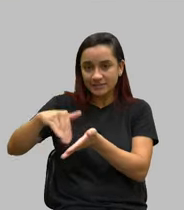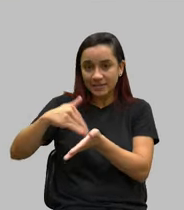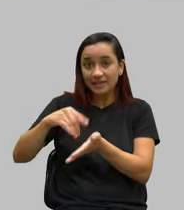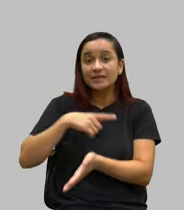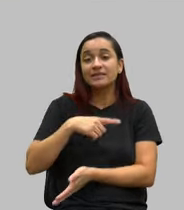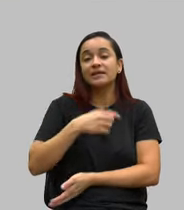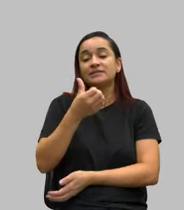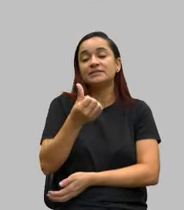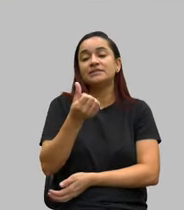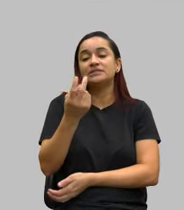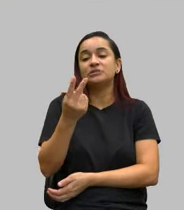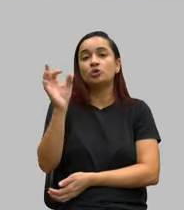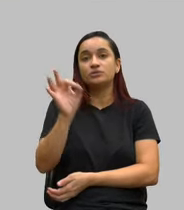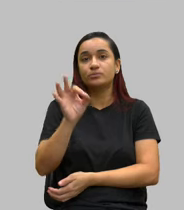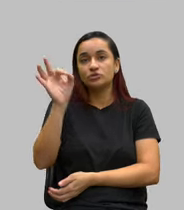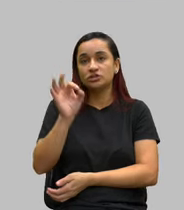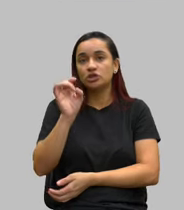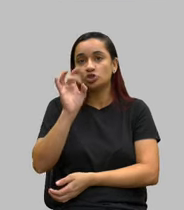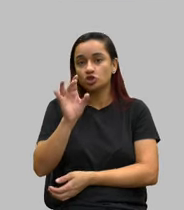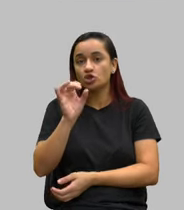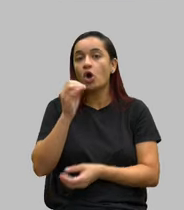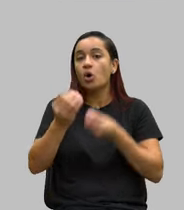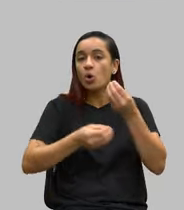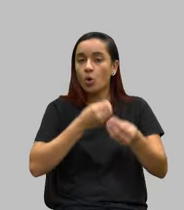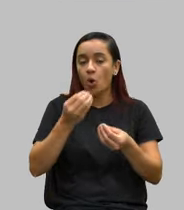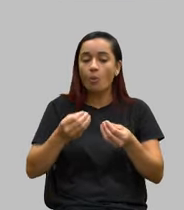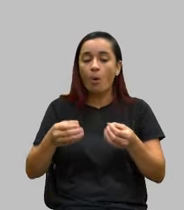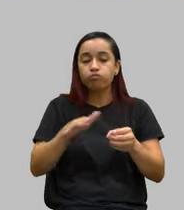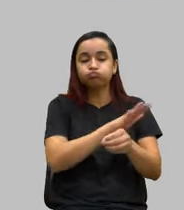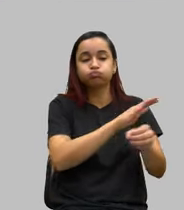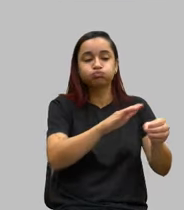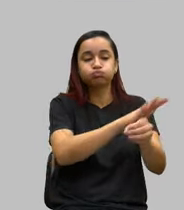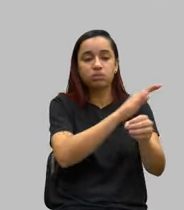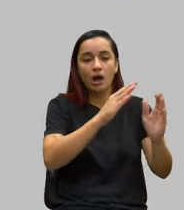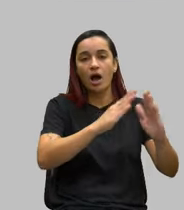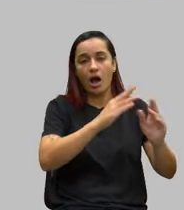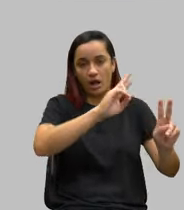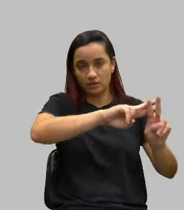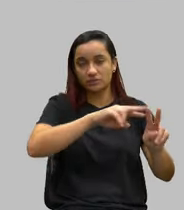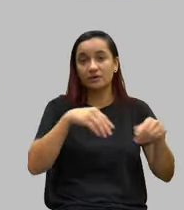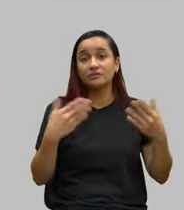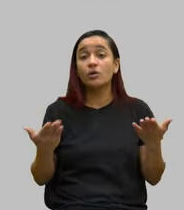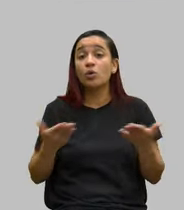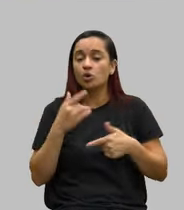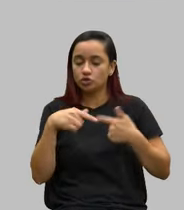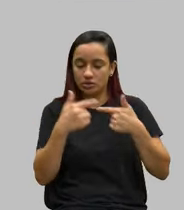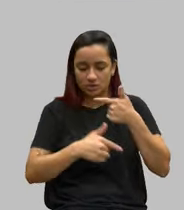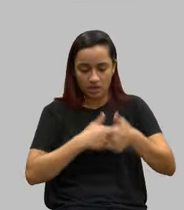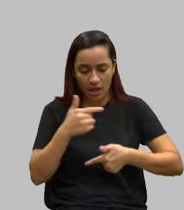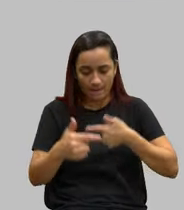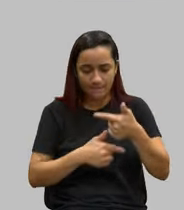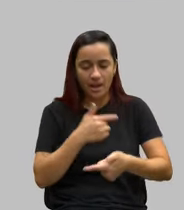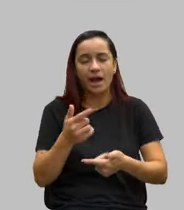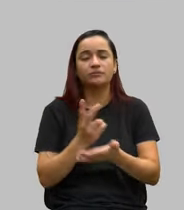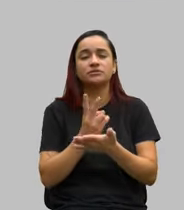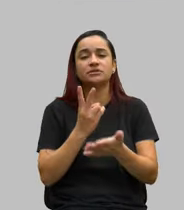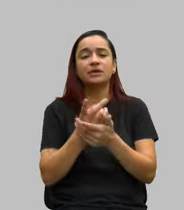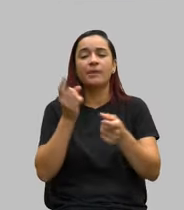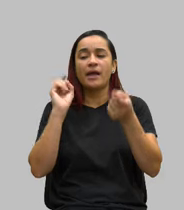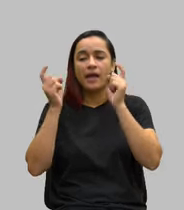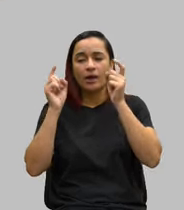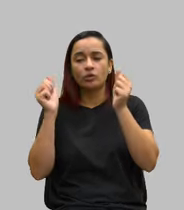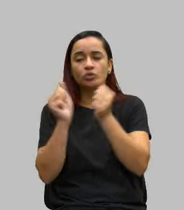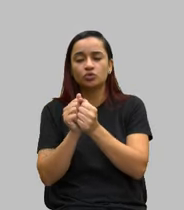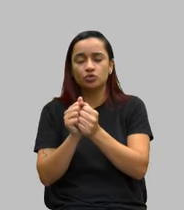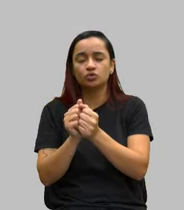só aproximadamente de ocupação das apes e um trabal trabalho constante de de de de de reuniões com o Tribunal de Justiça nós